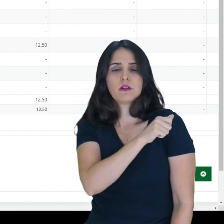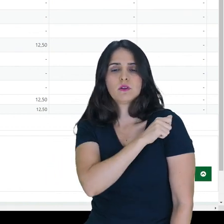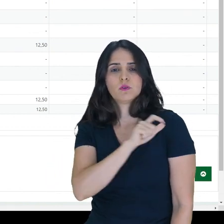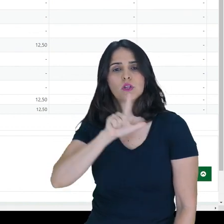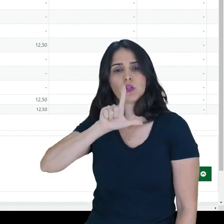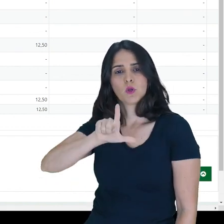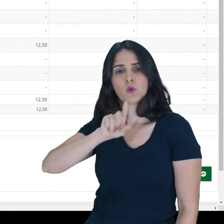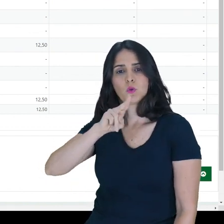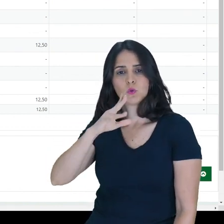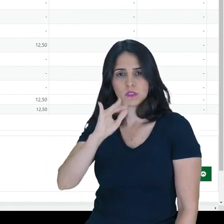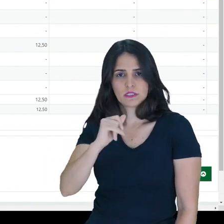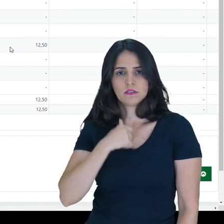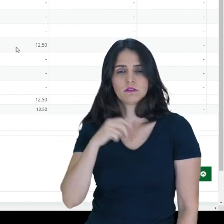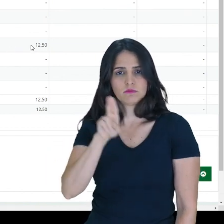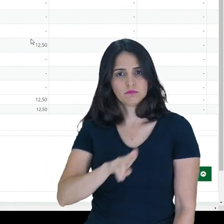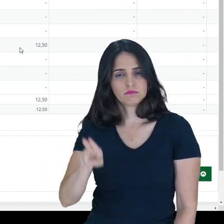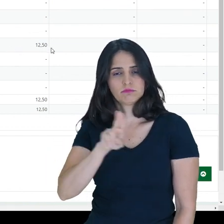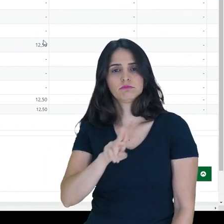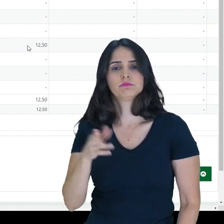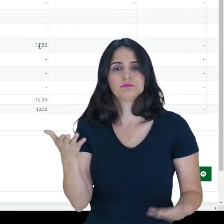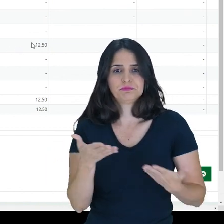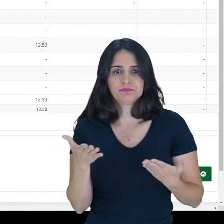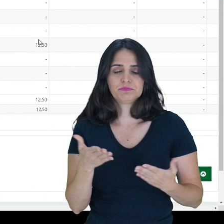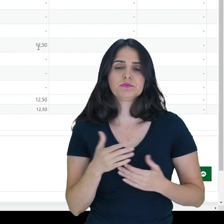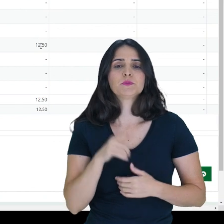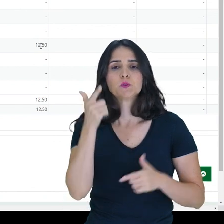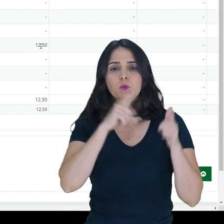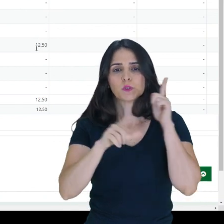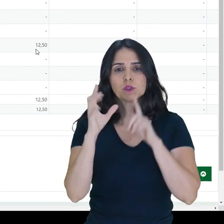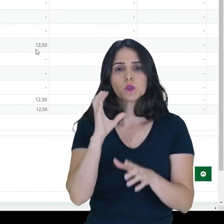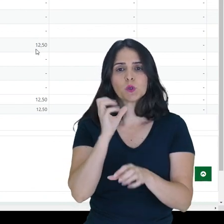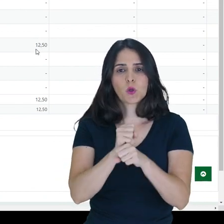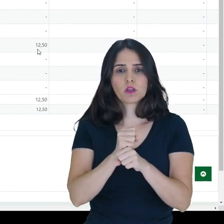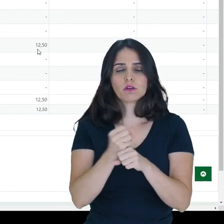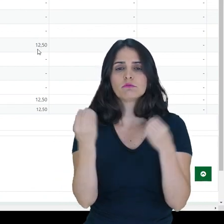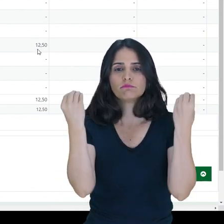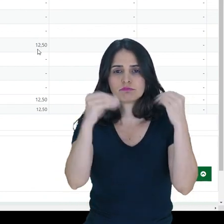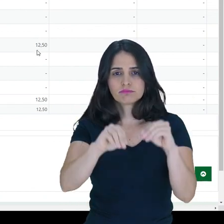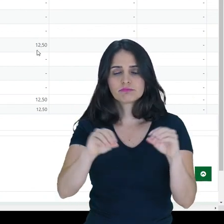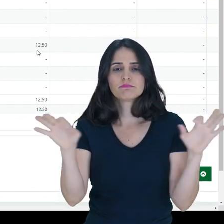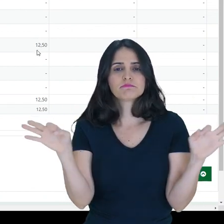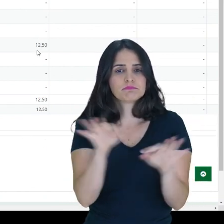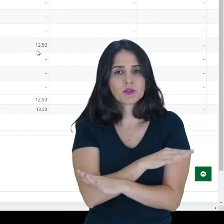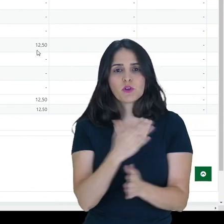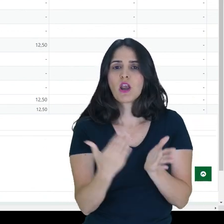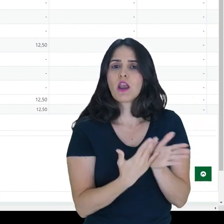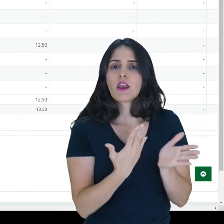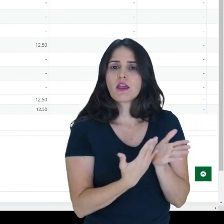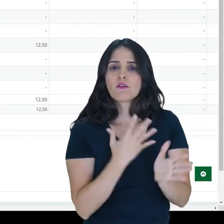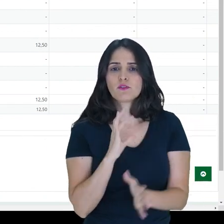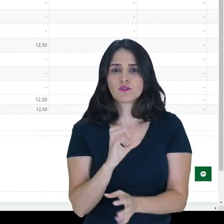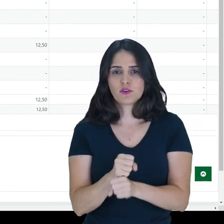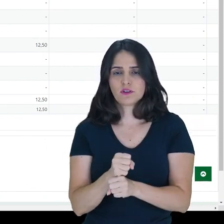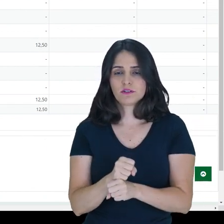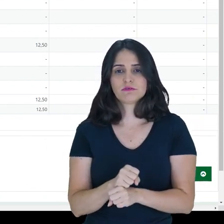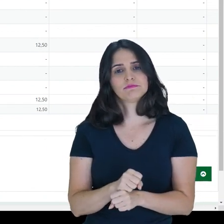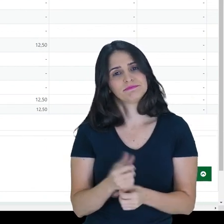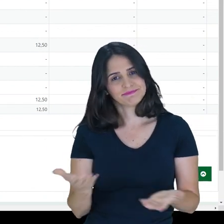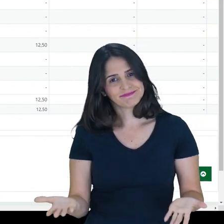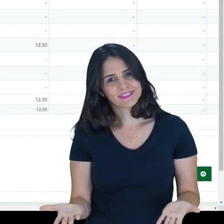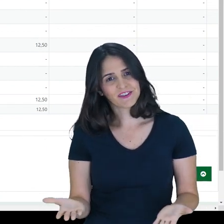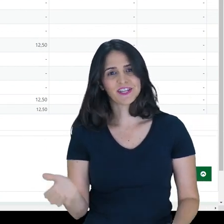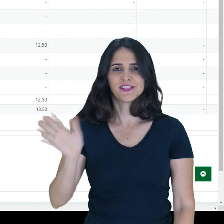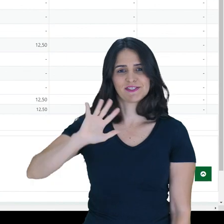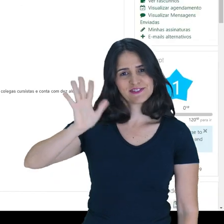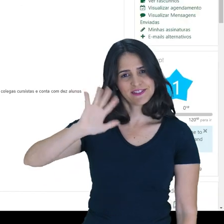Lúcia Esmeralda que eu estou utilizando como exemplo teve sua nota registrada aqui no livro de notas Então é isso